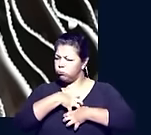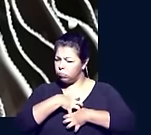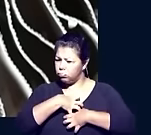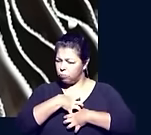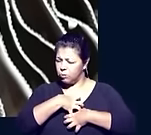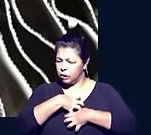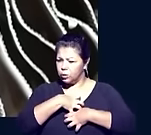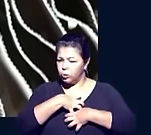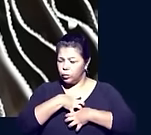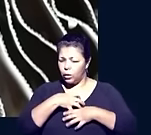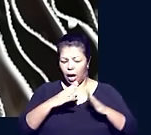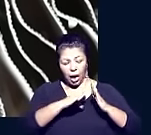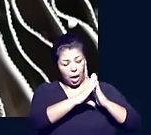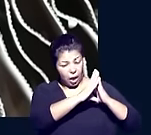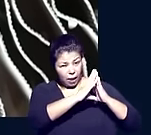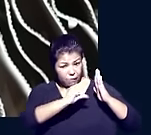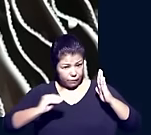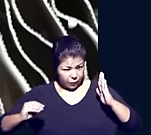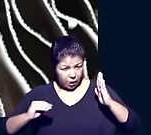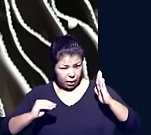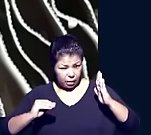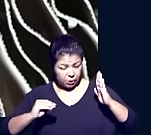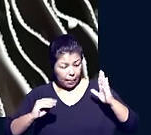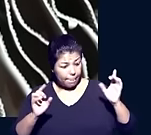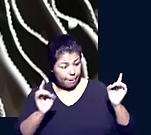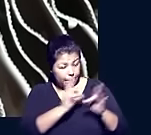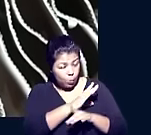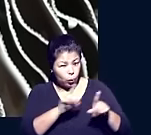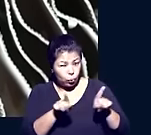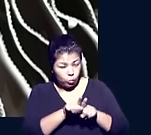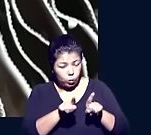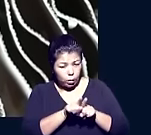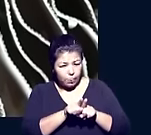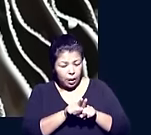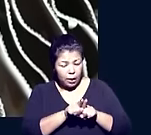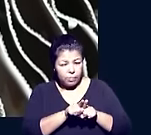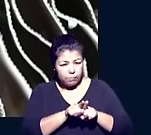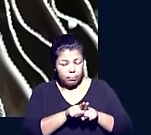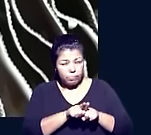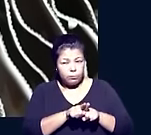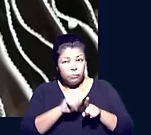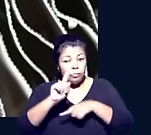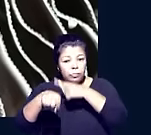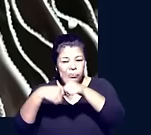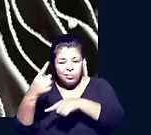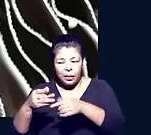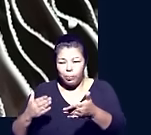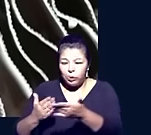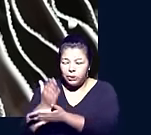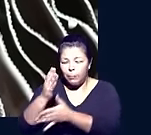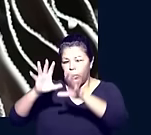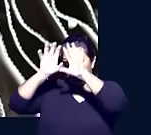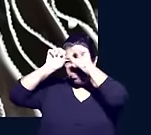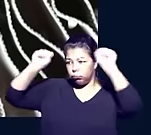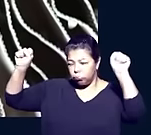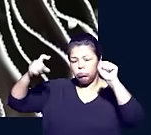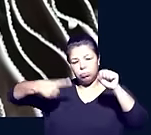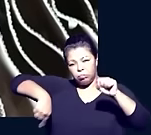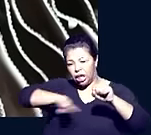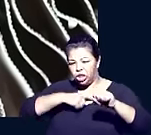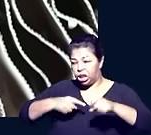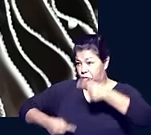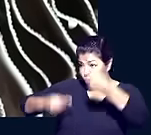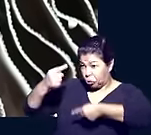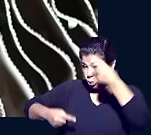modelo que ficou depois de uma decisão do supremo tribunal federal e decisão do supremo tribunal federal a gente não discute a gente cumpre com relação ao